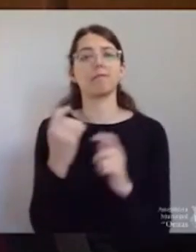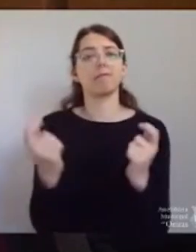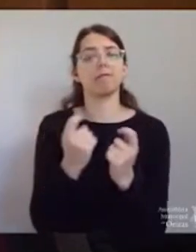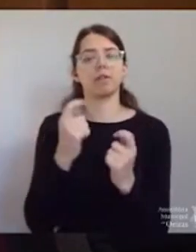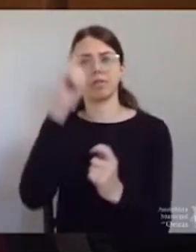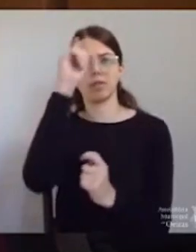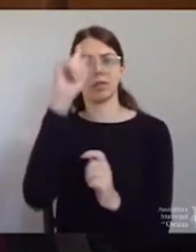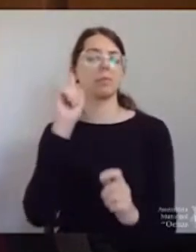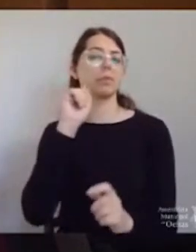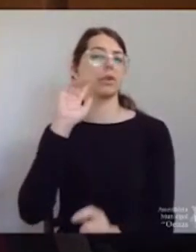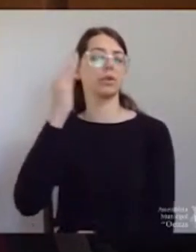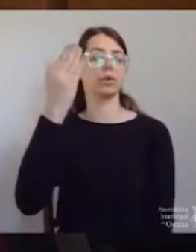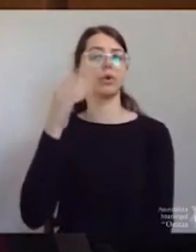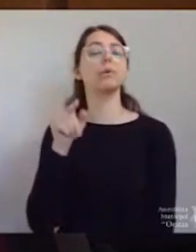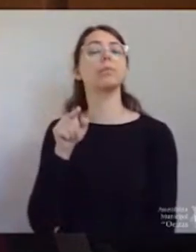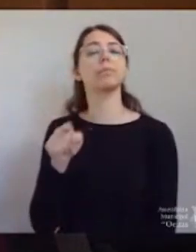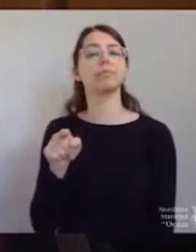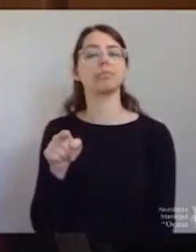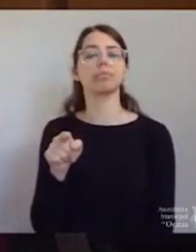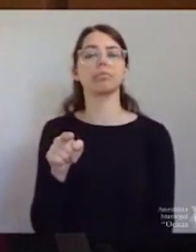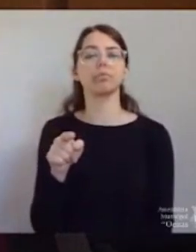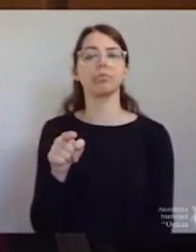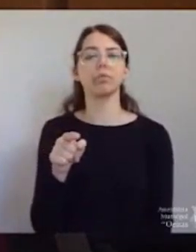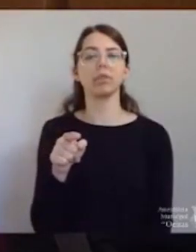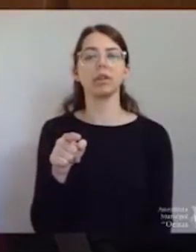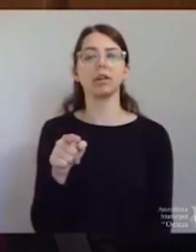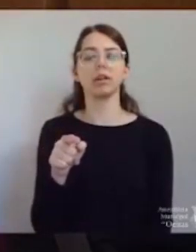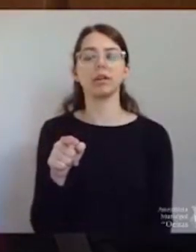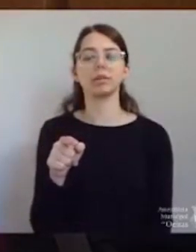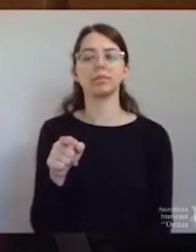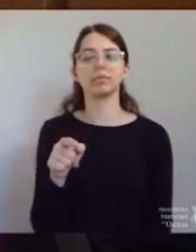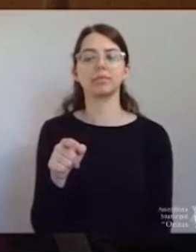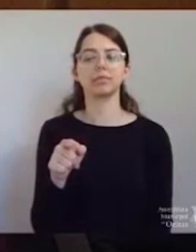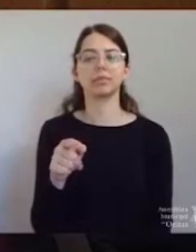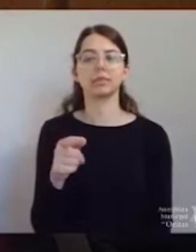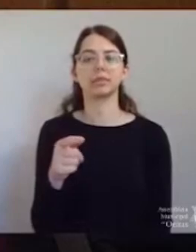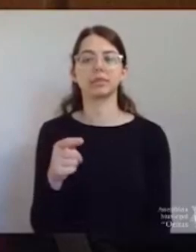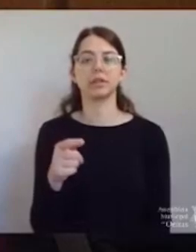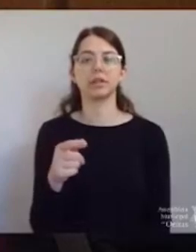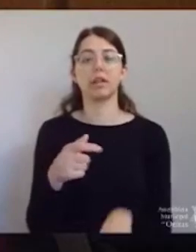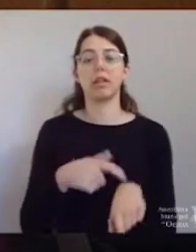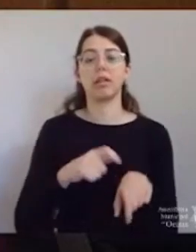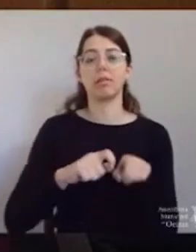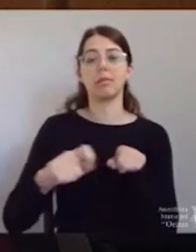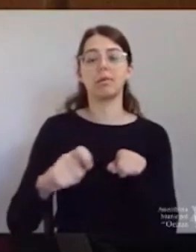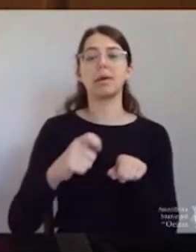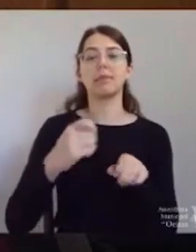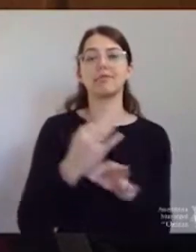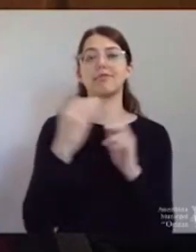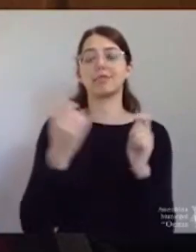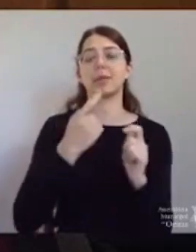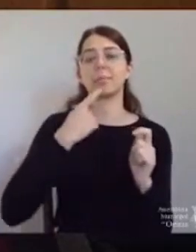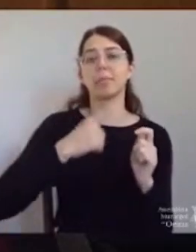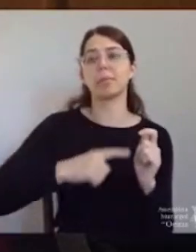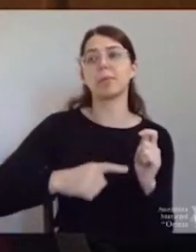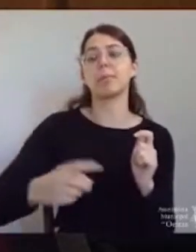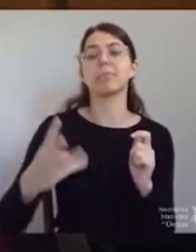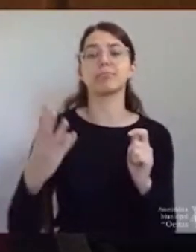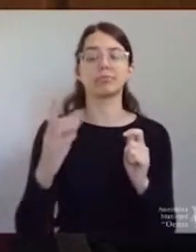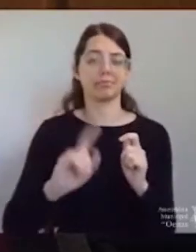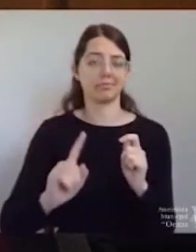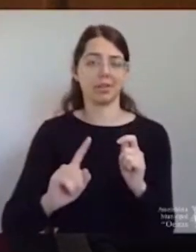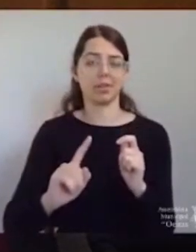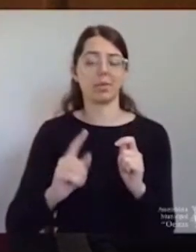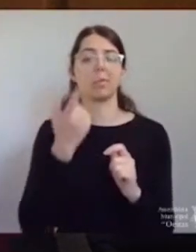importantes não revela a tentativa de comemorar um determinado período duas ou três vezes. Reparemos, os nossos